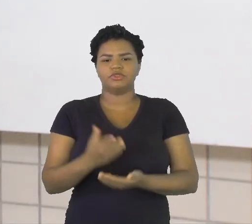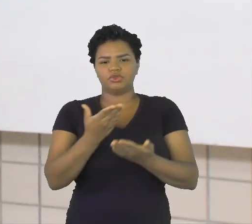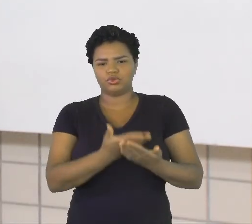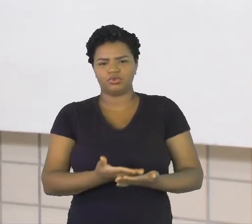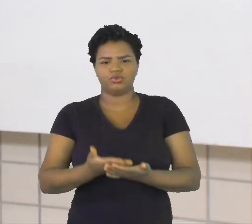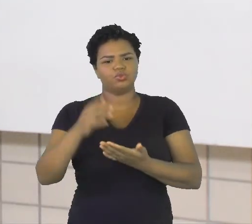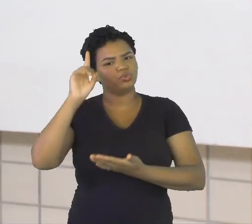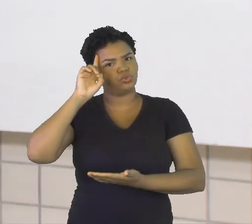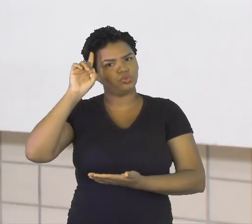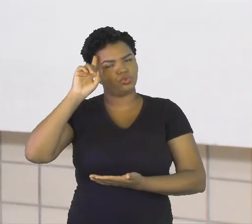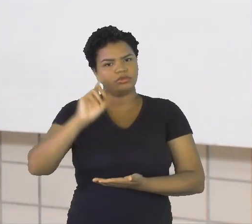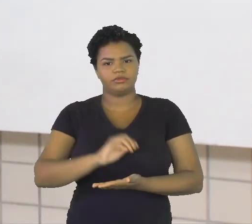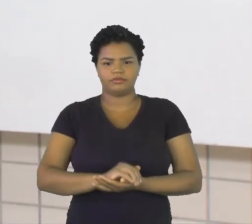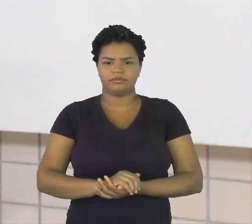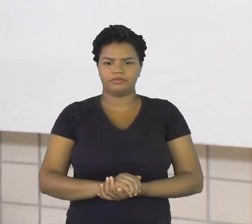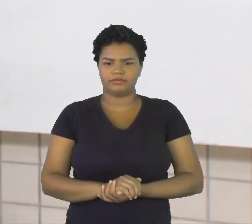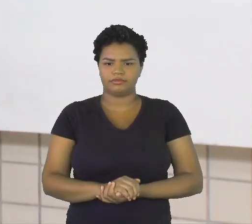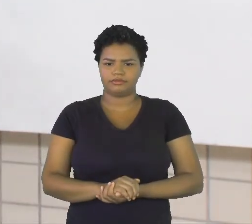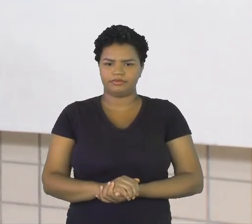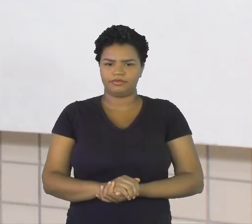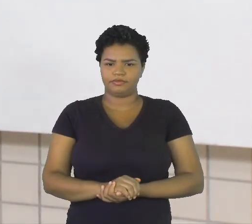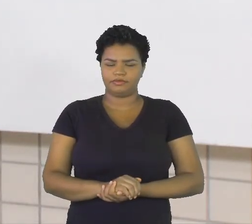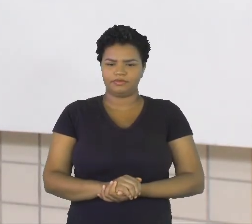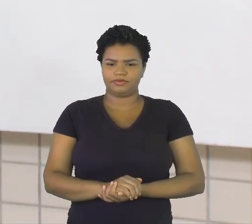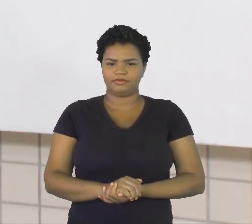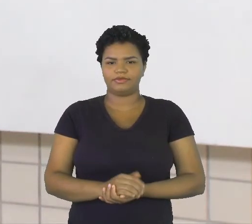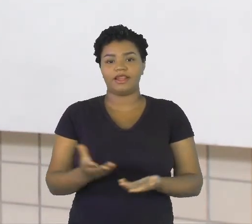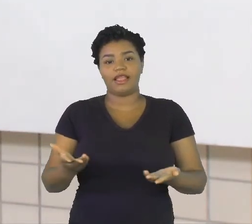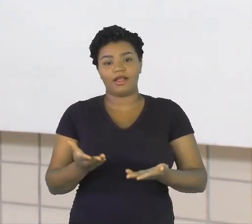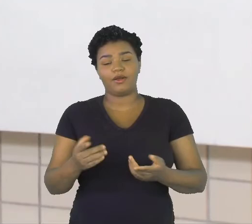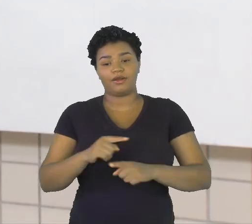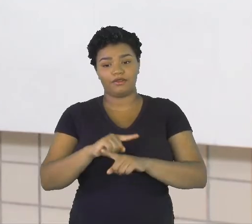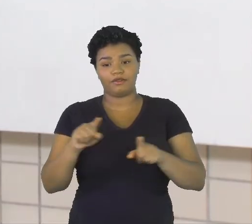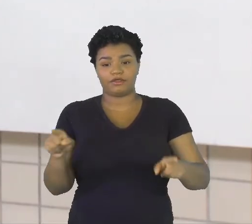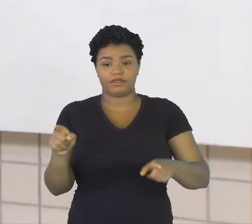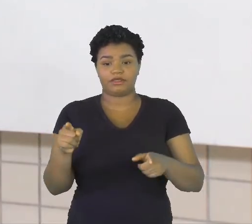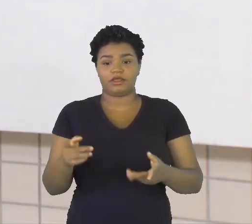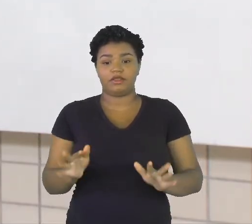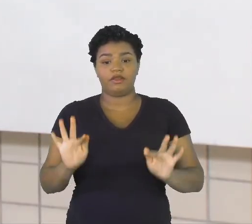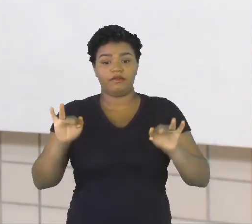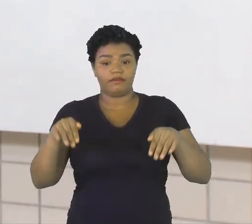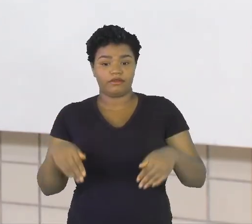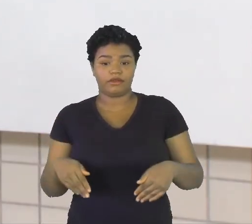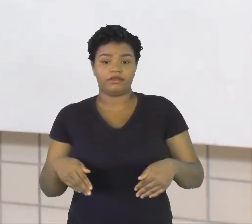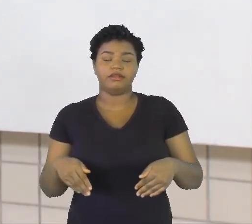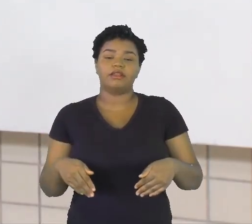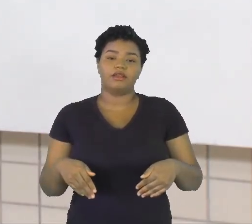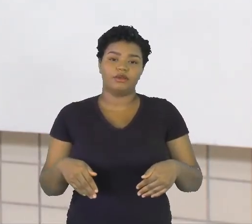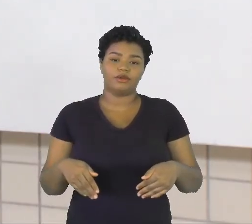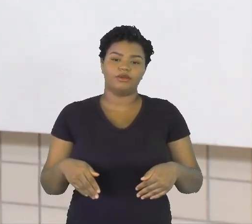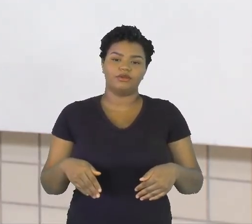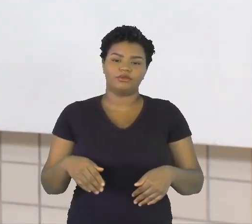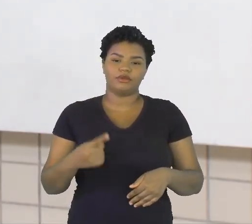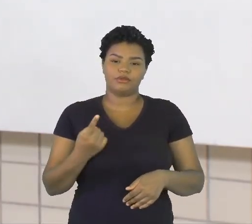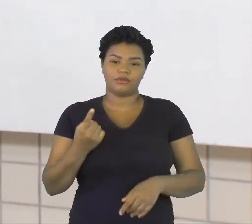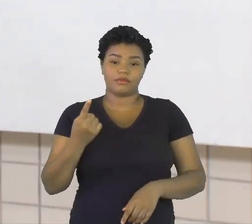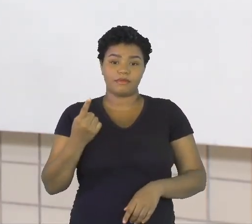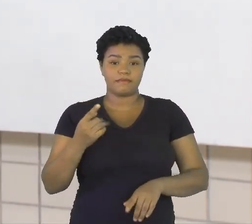os dias. Agora é com você. Chegamos ao final de mais uma